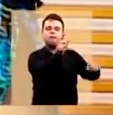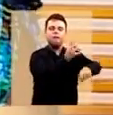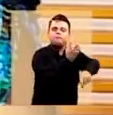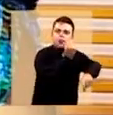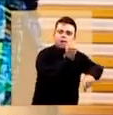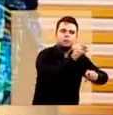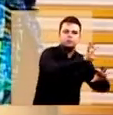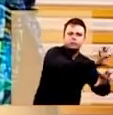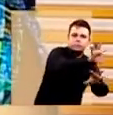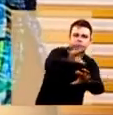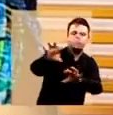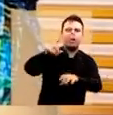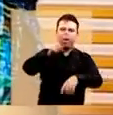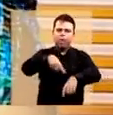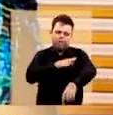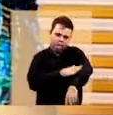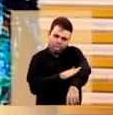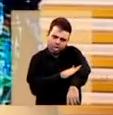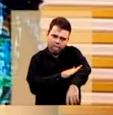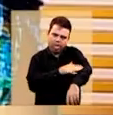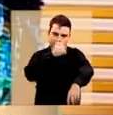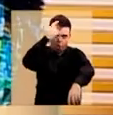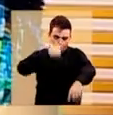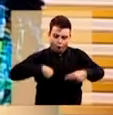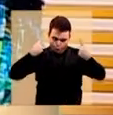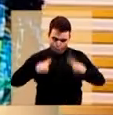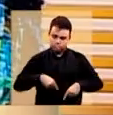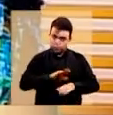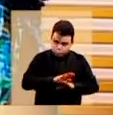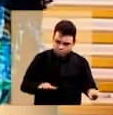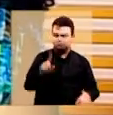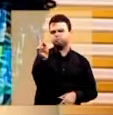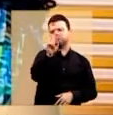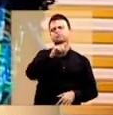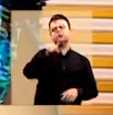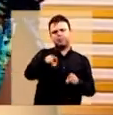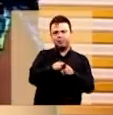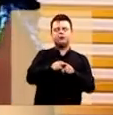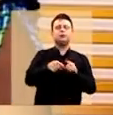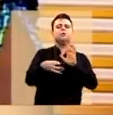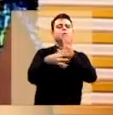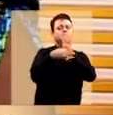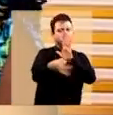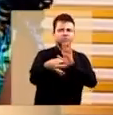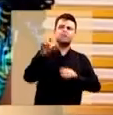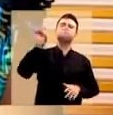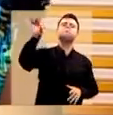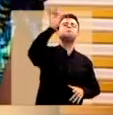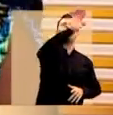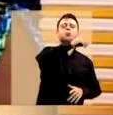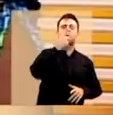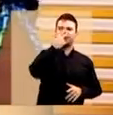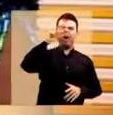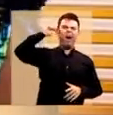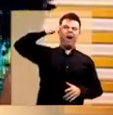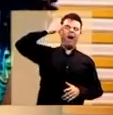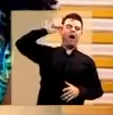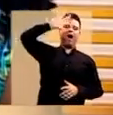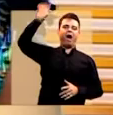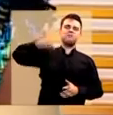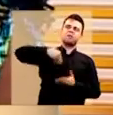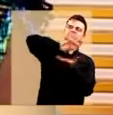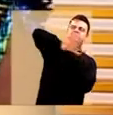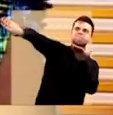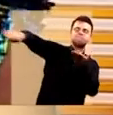da pigmentação da pele, é falar como as ideologias elas sempre retiram a África como protagonista, a África e